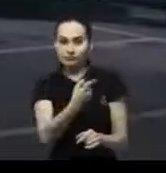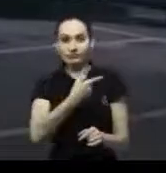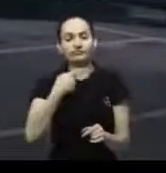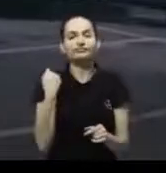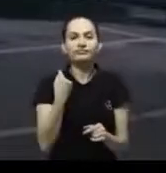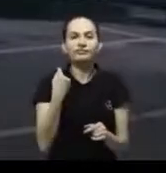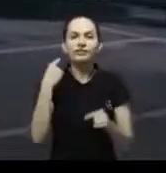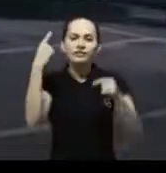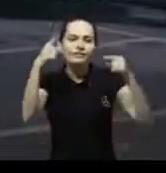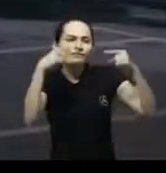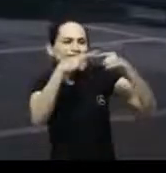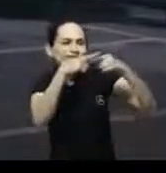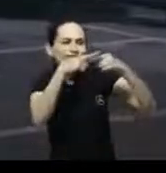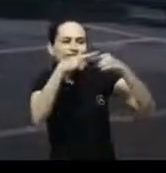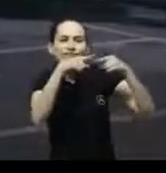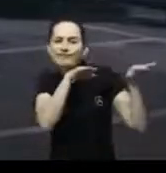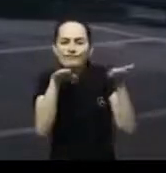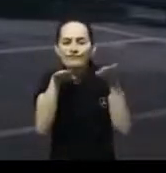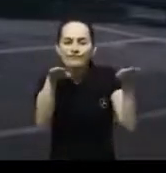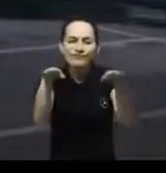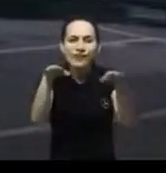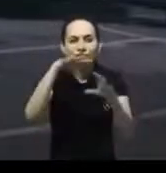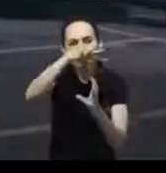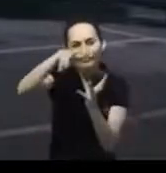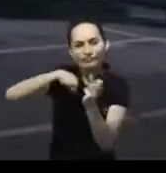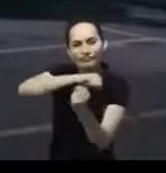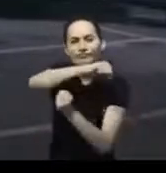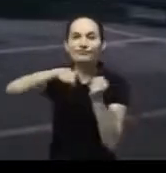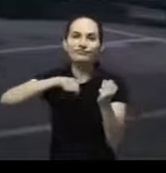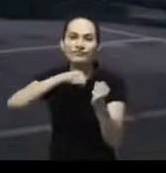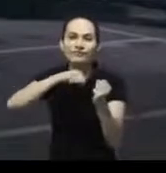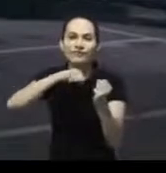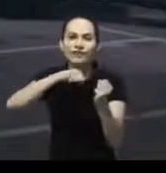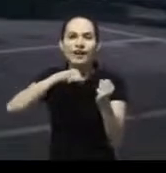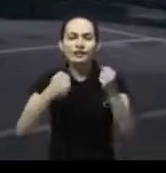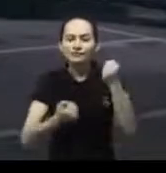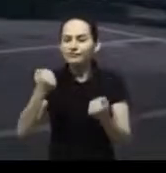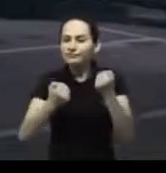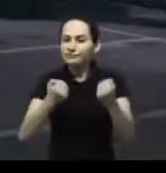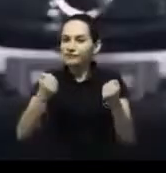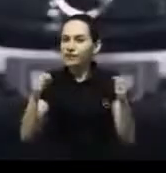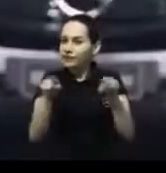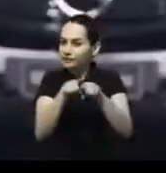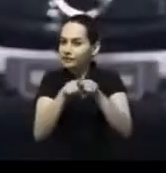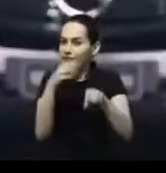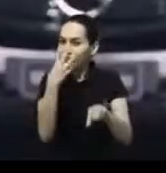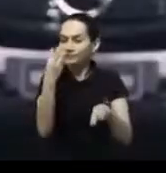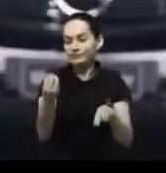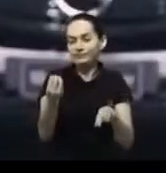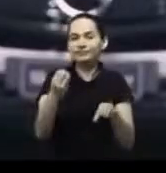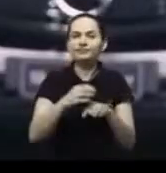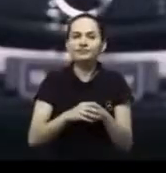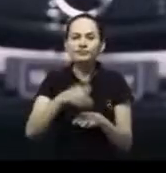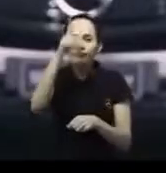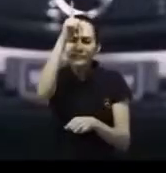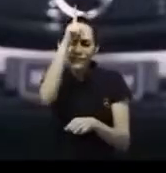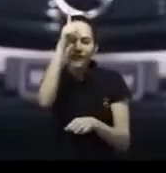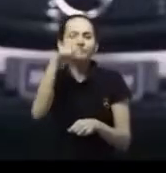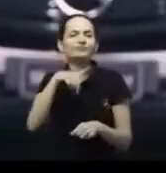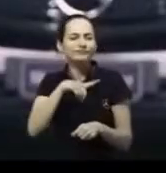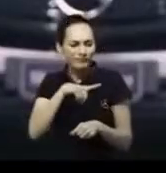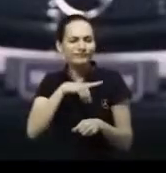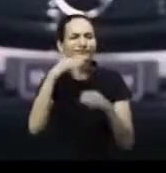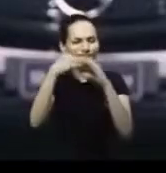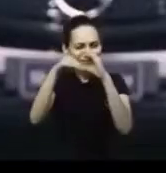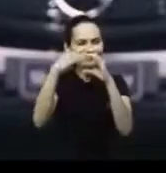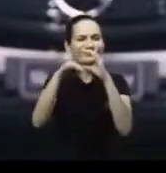de mobilidade e sustentabilidade o segmento de automóveis como para o divã se e é da Alemanha que